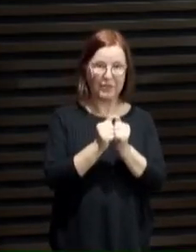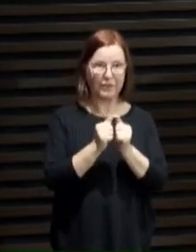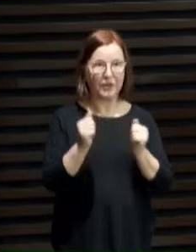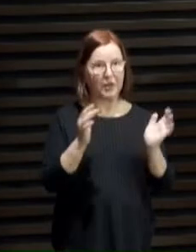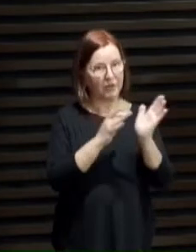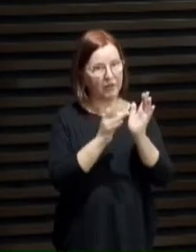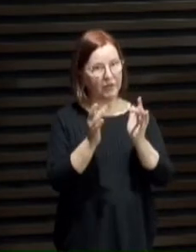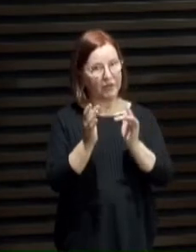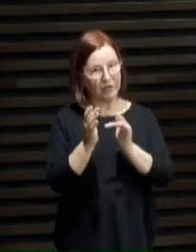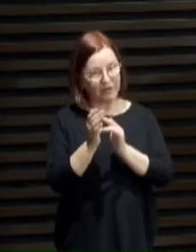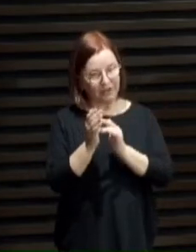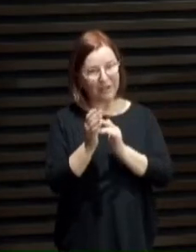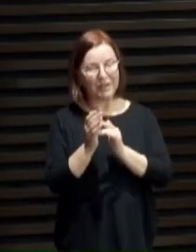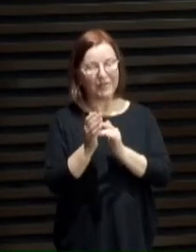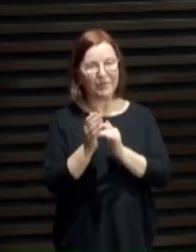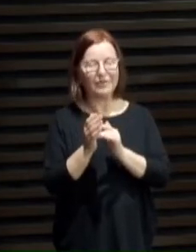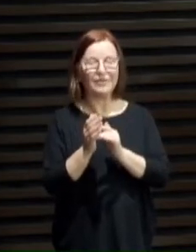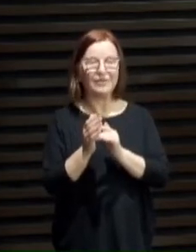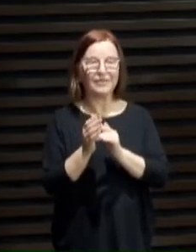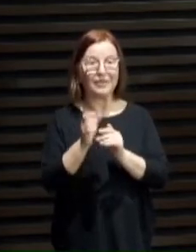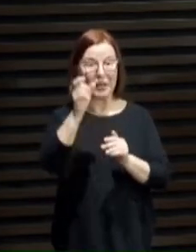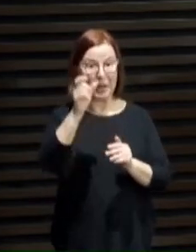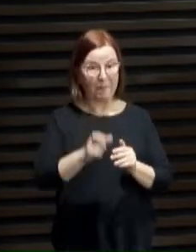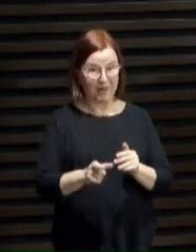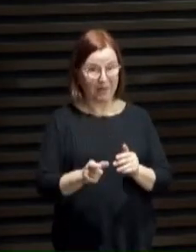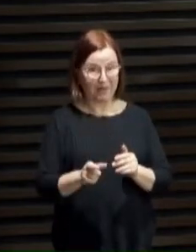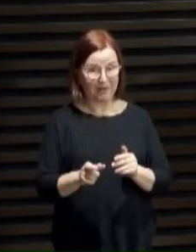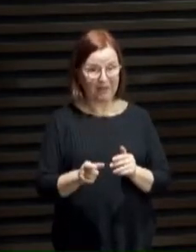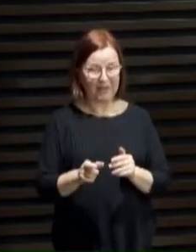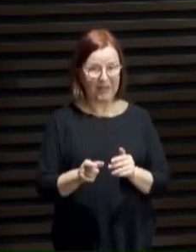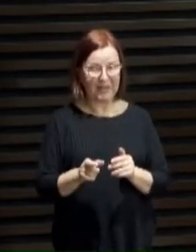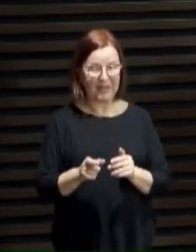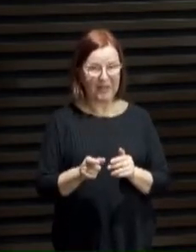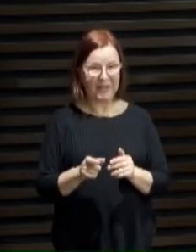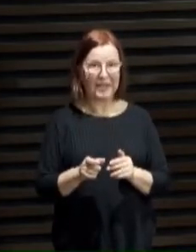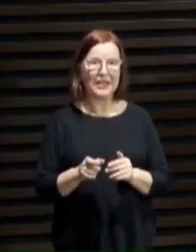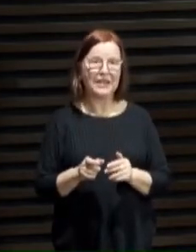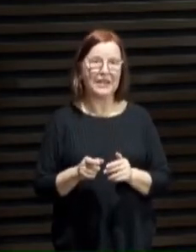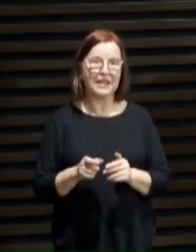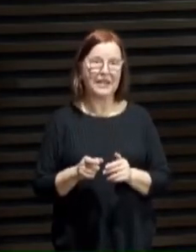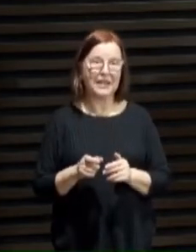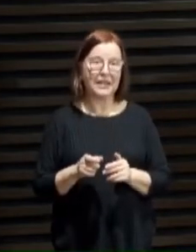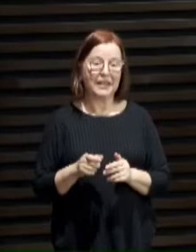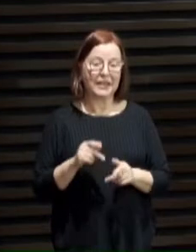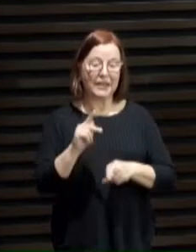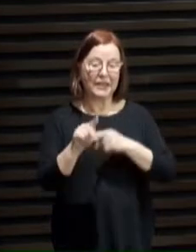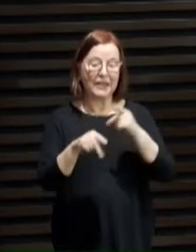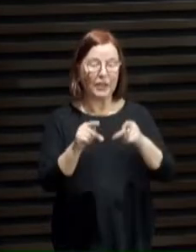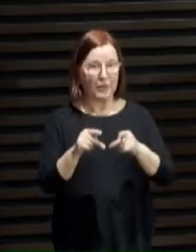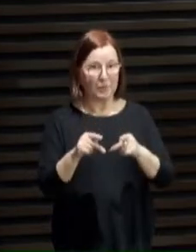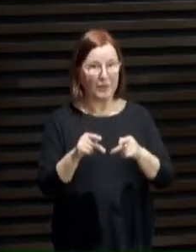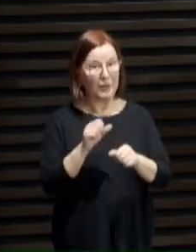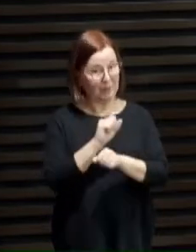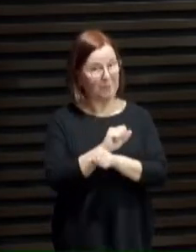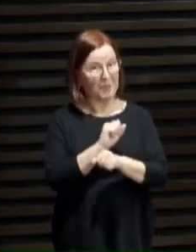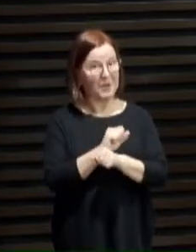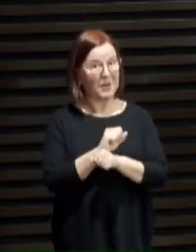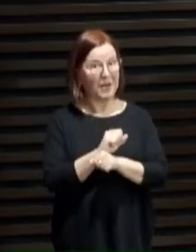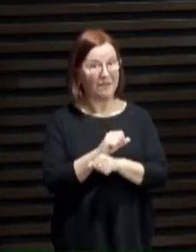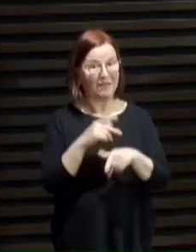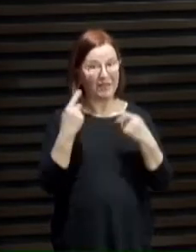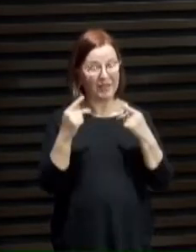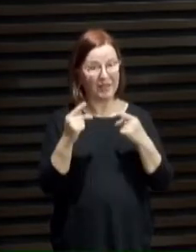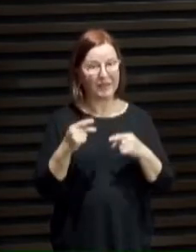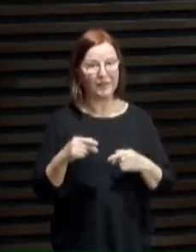esperado que ensinasse, que falasse, mas ali era uma emboscada. O fariseu não queria ouvir Jesus.